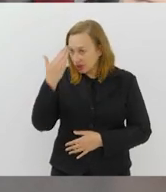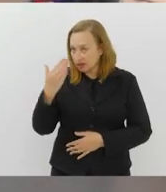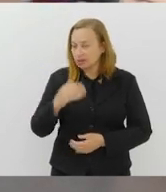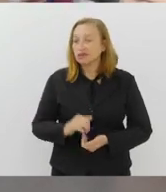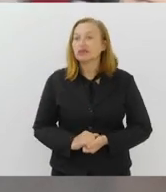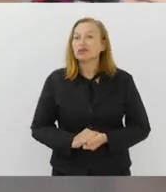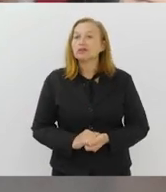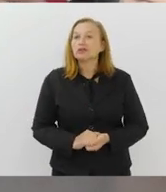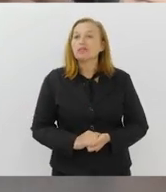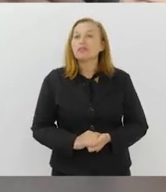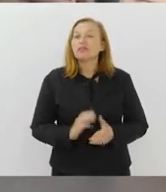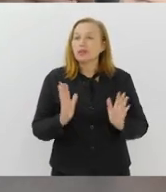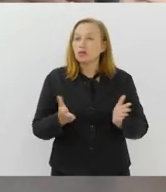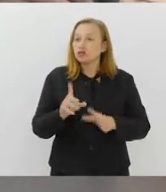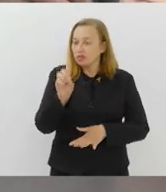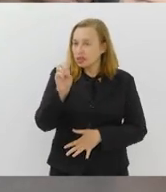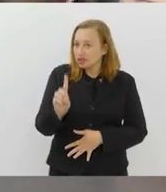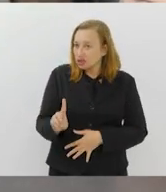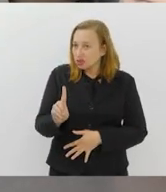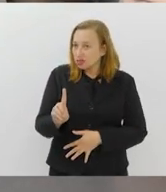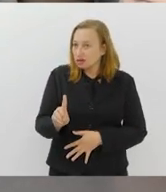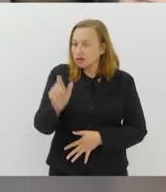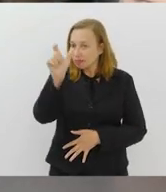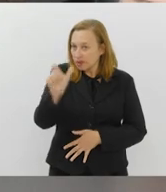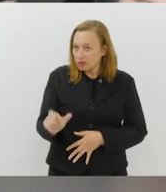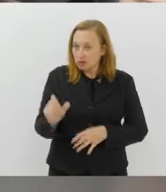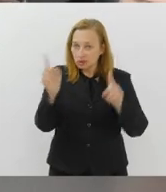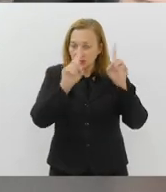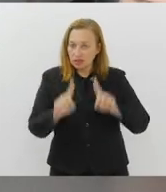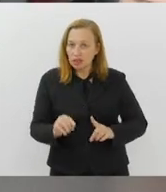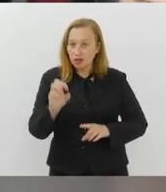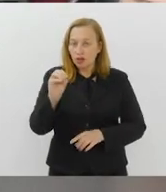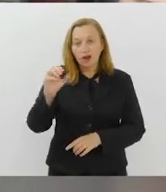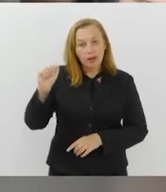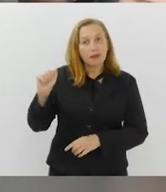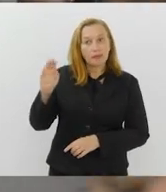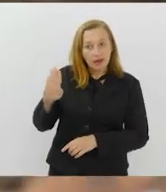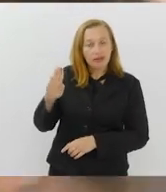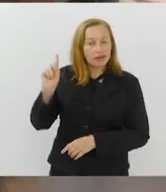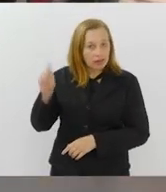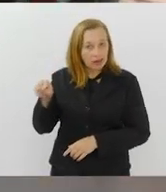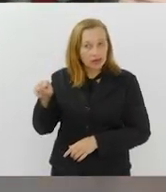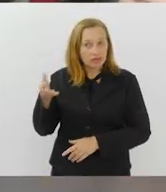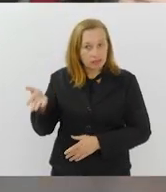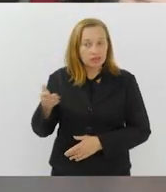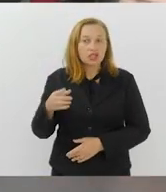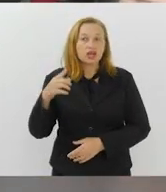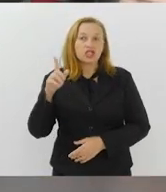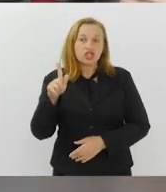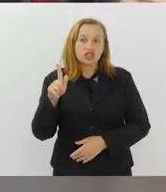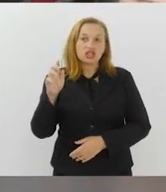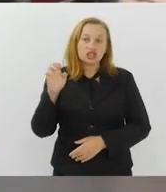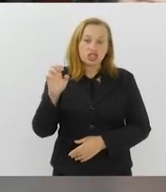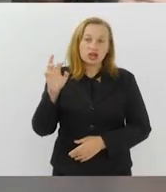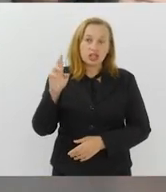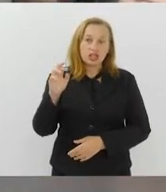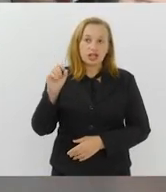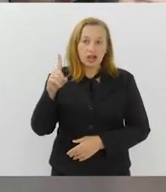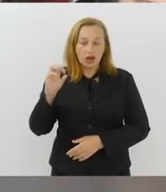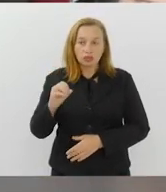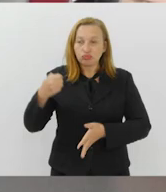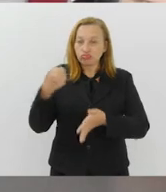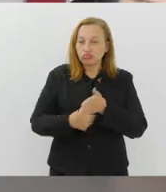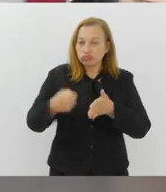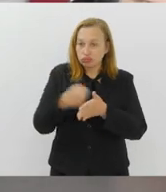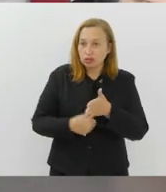vem hoje aqui pela diretoria da pessoa com deficiência da OAB. Né? O Geraldo, além de ser um grande lutador da